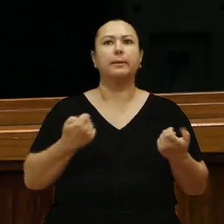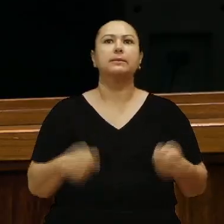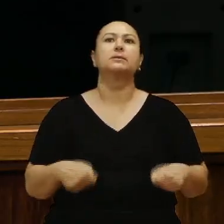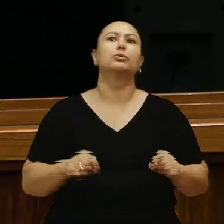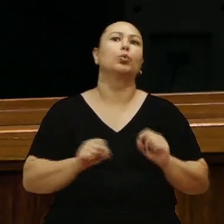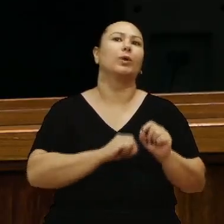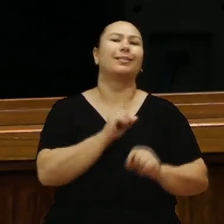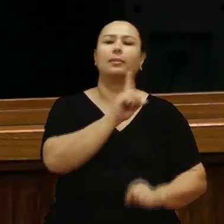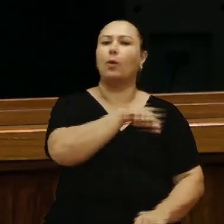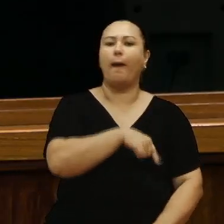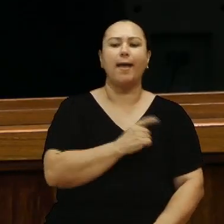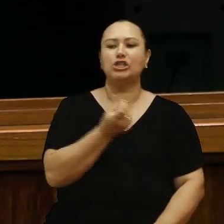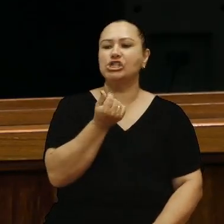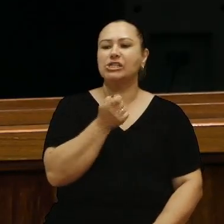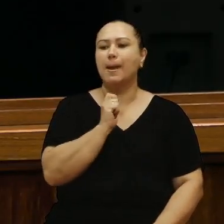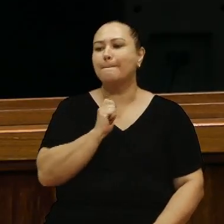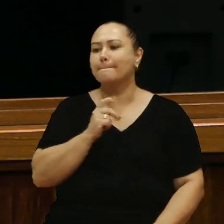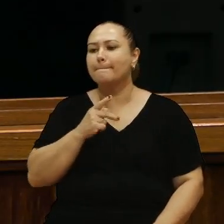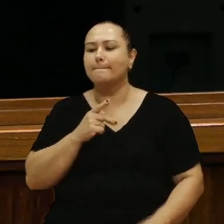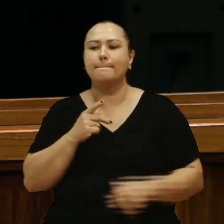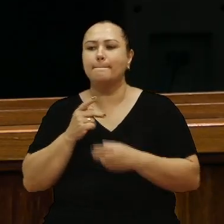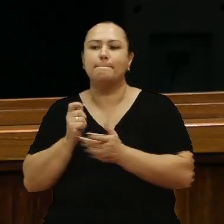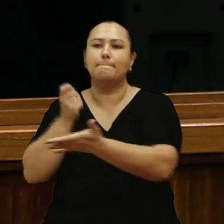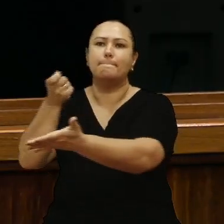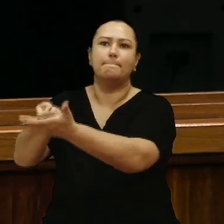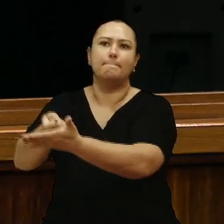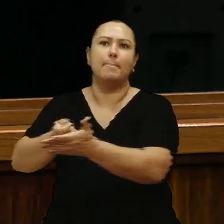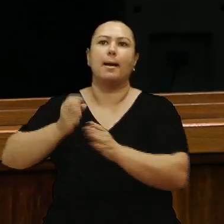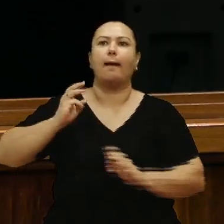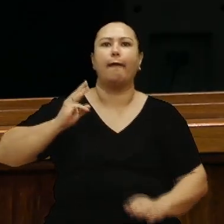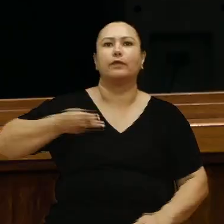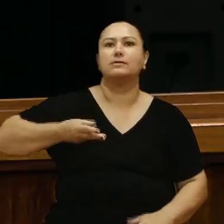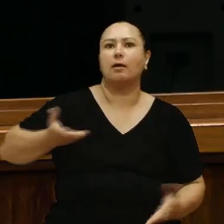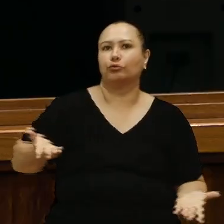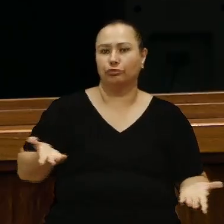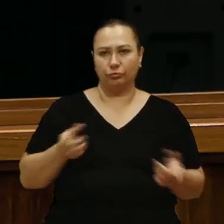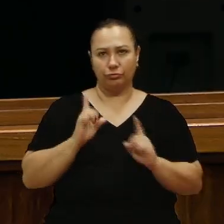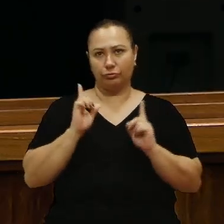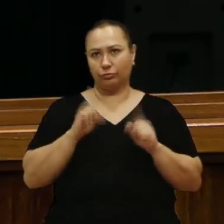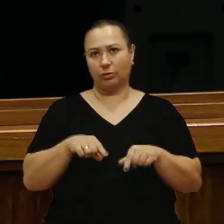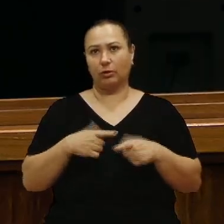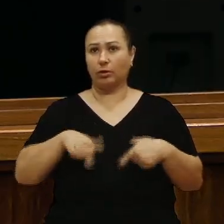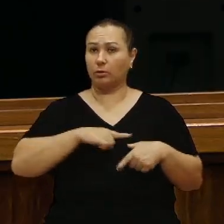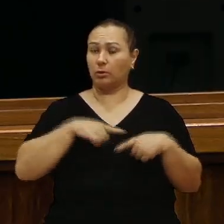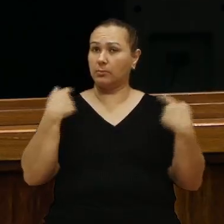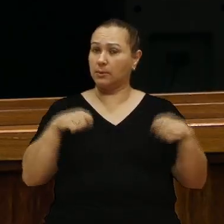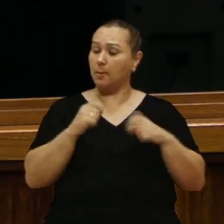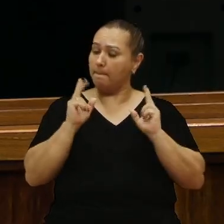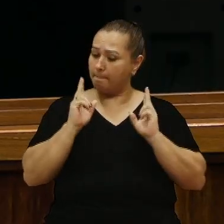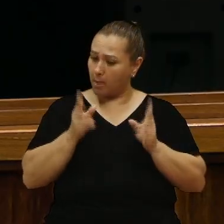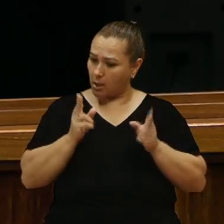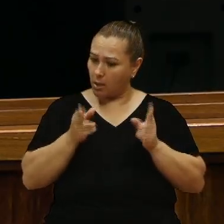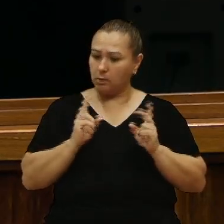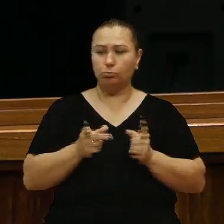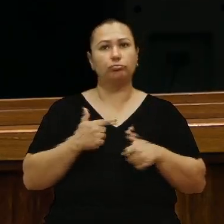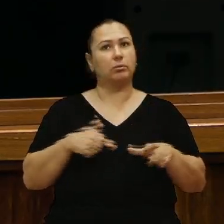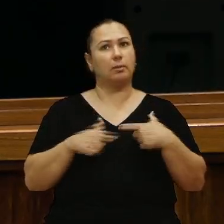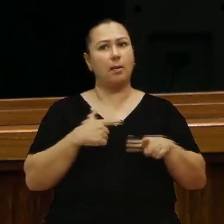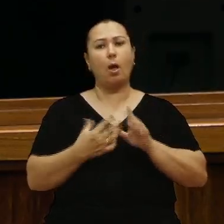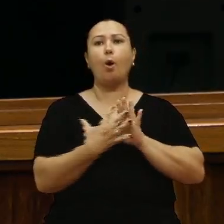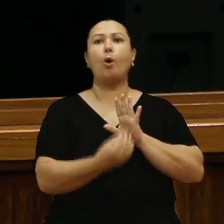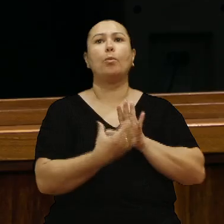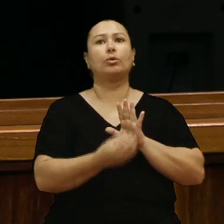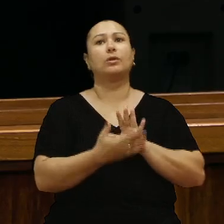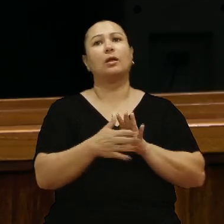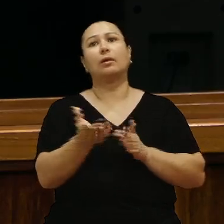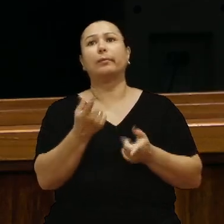é dinheiro para a Visat. Segundo, eu acho isso, nós precisamos mesmo trabalhar um modelo para não